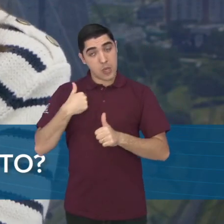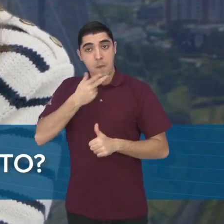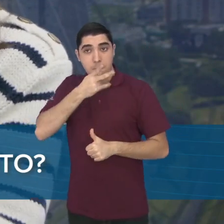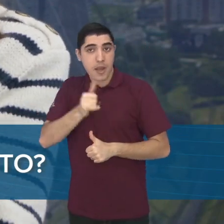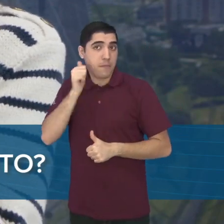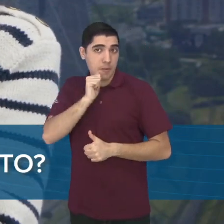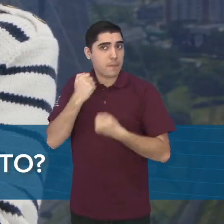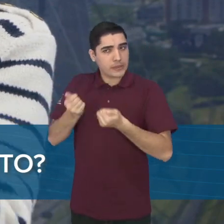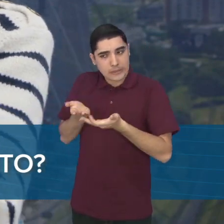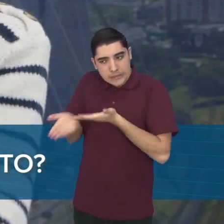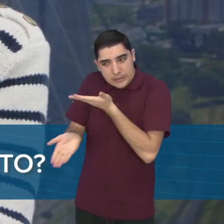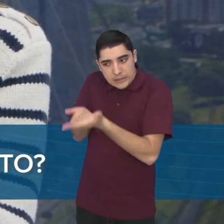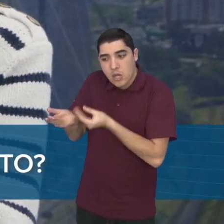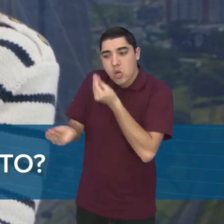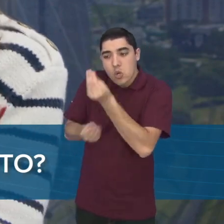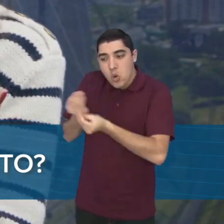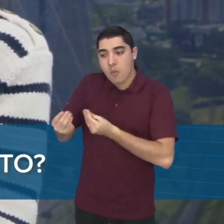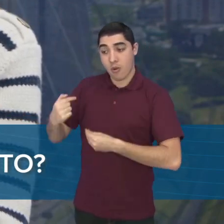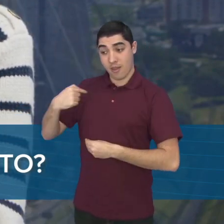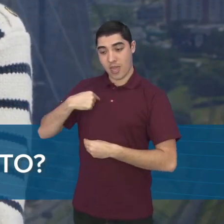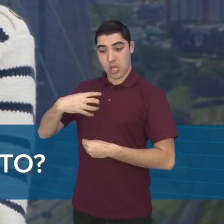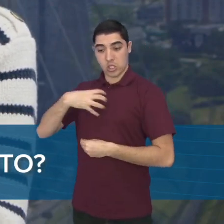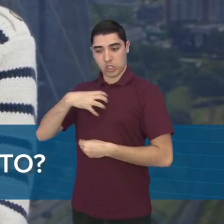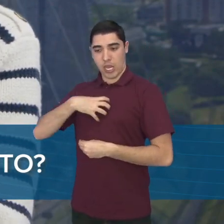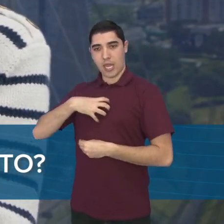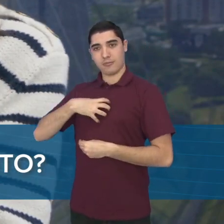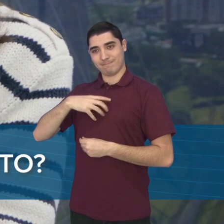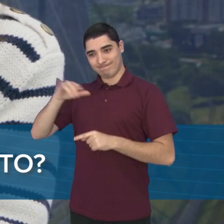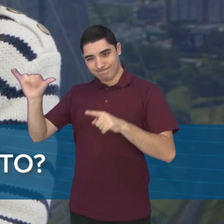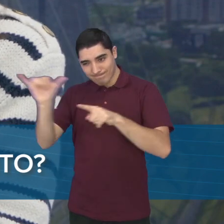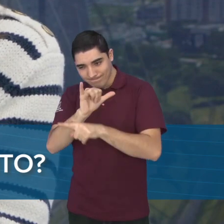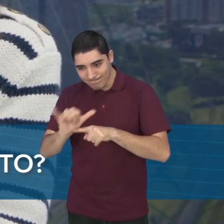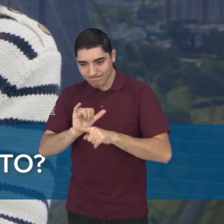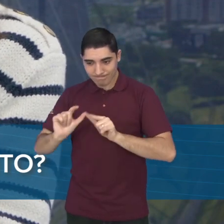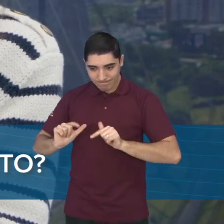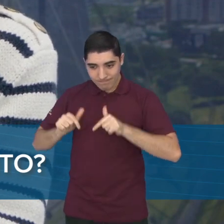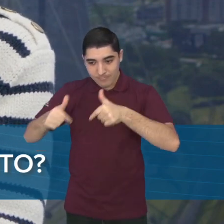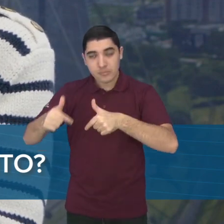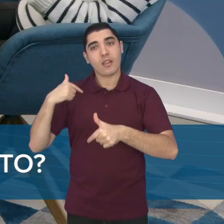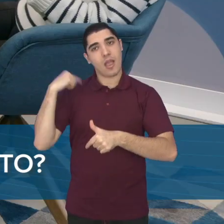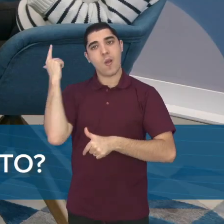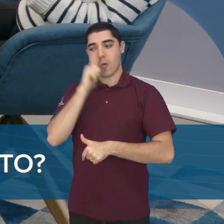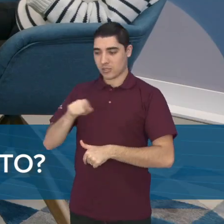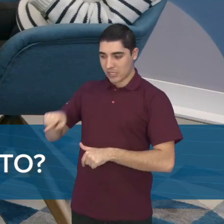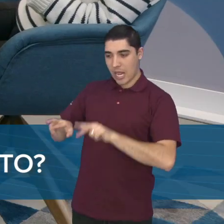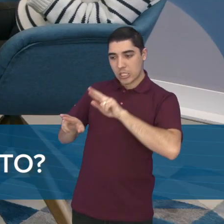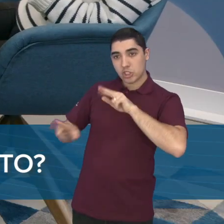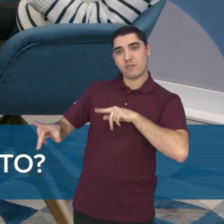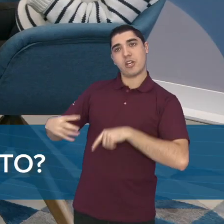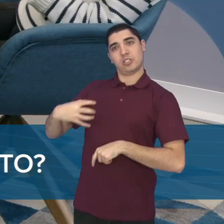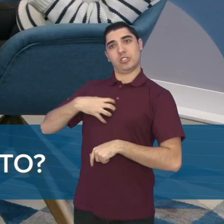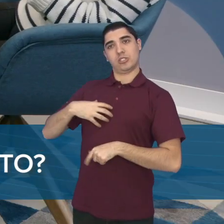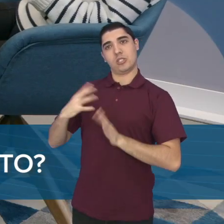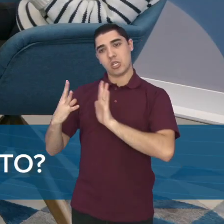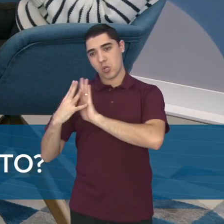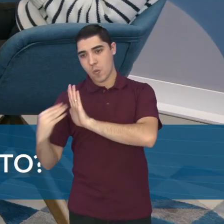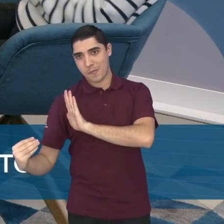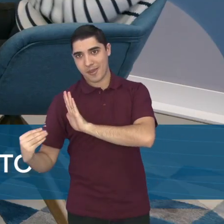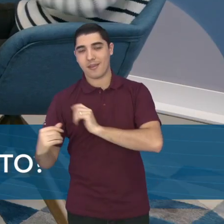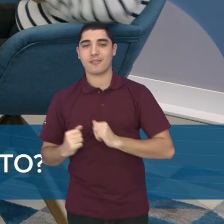como eu lido, né? Como eu estou lidando, como eu passo isso, talvez ali seja um momento de conseguir fazer algo diferente já para essa criança.